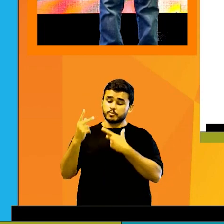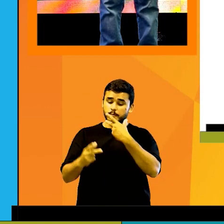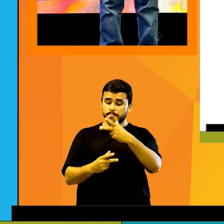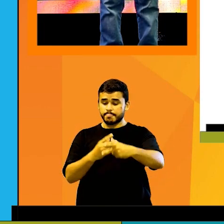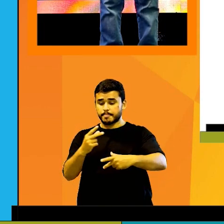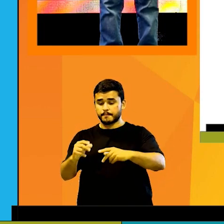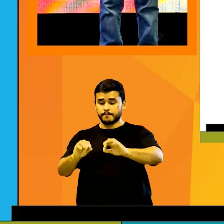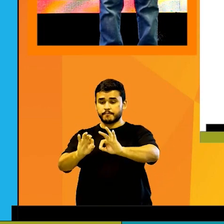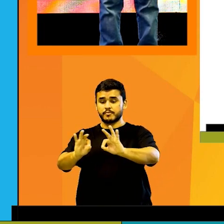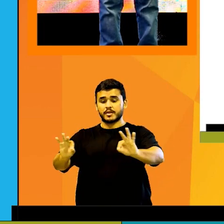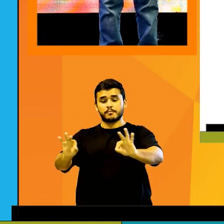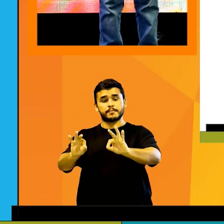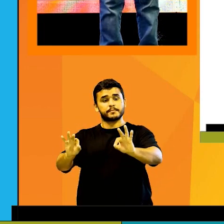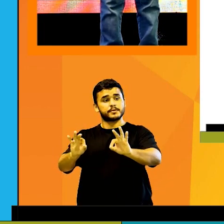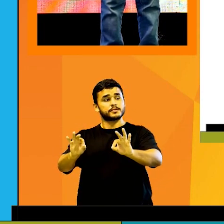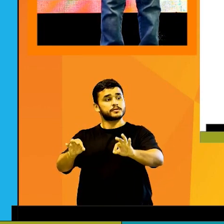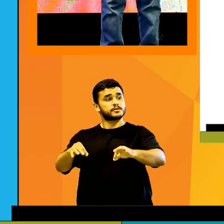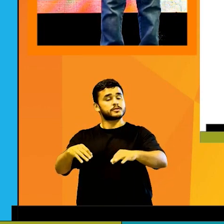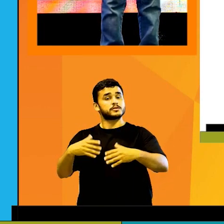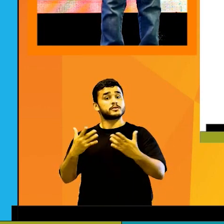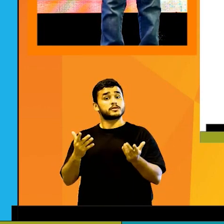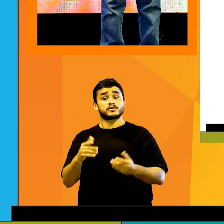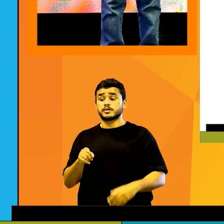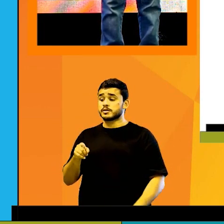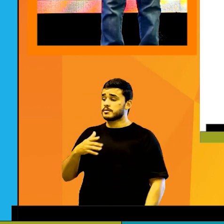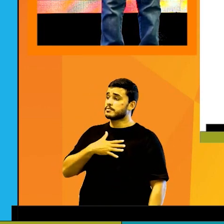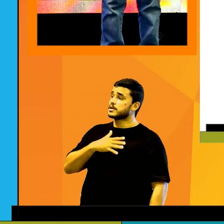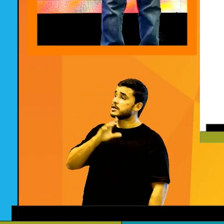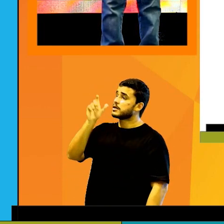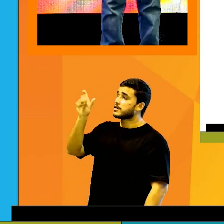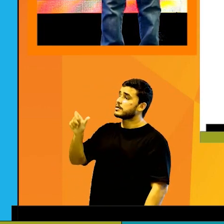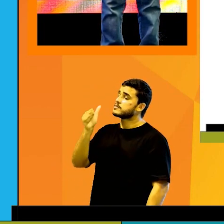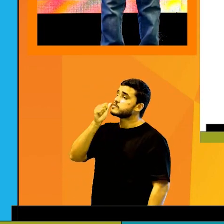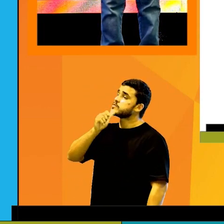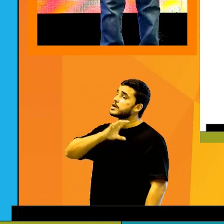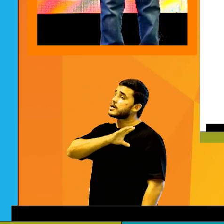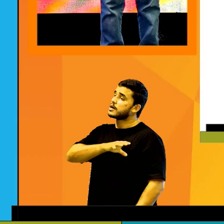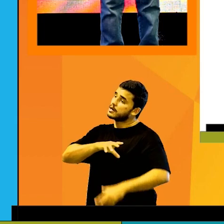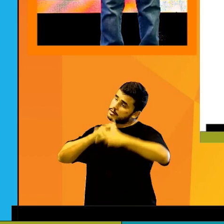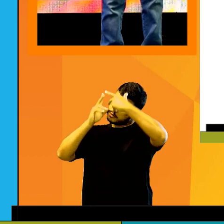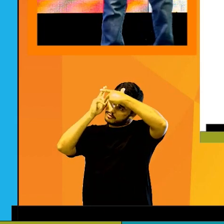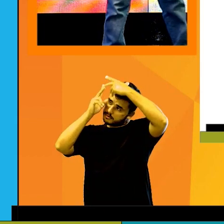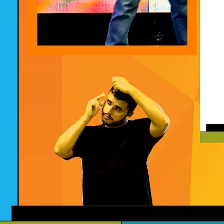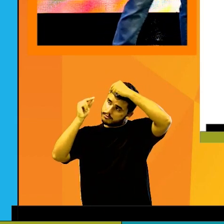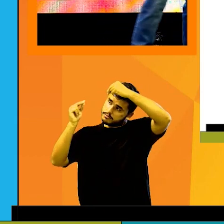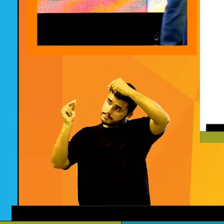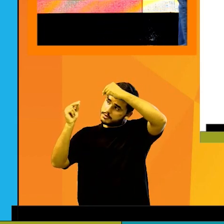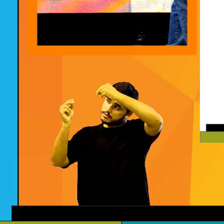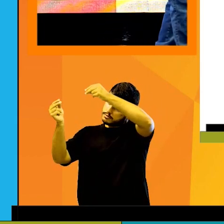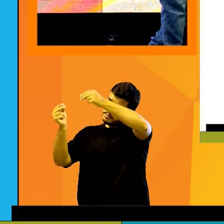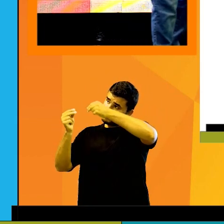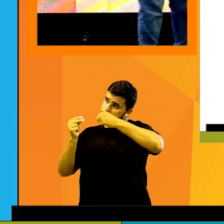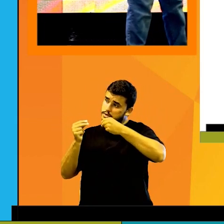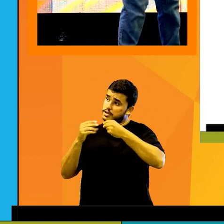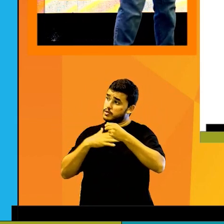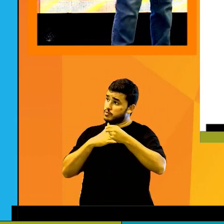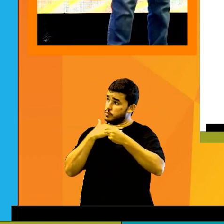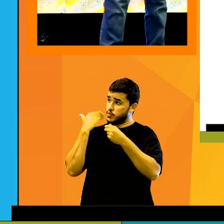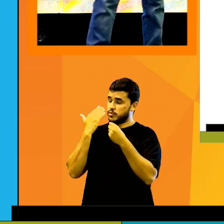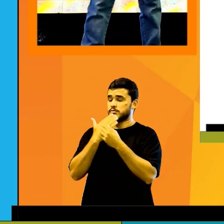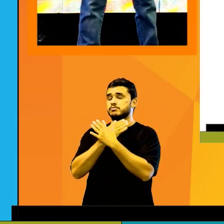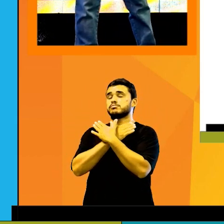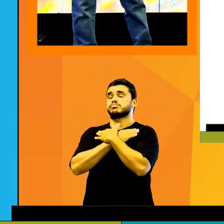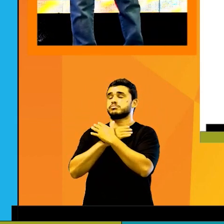menos o laço de fita lá do cabelo da sua amada. Então, ele frisou, focou bastante o símbolo.